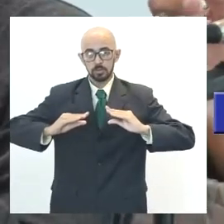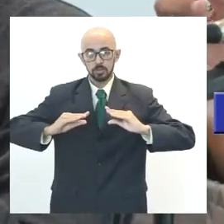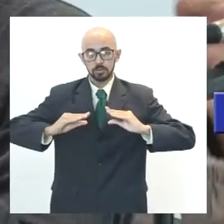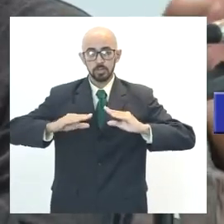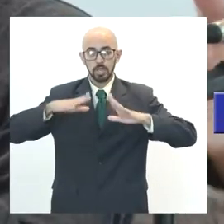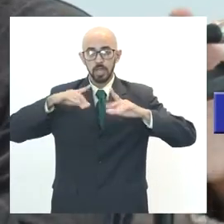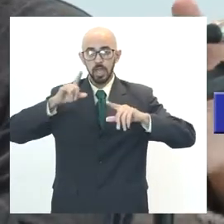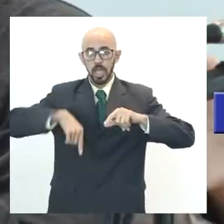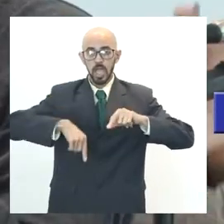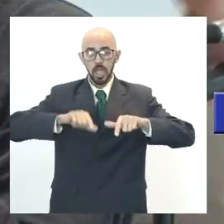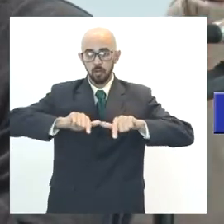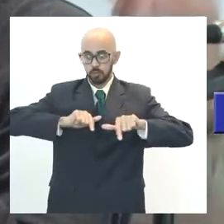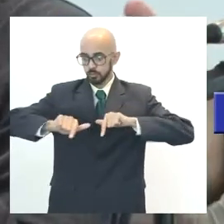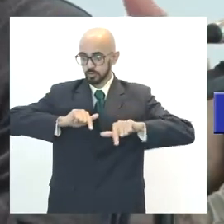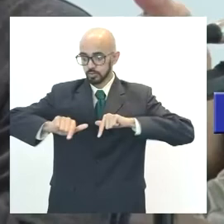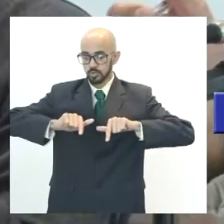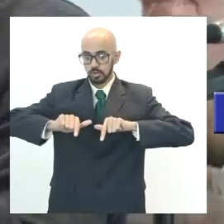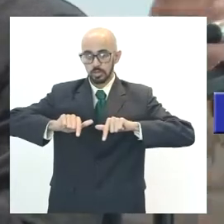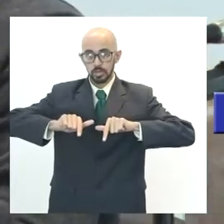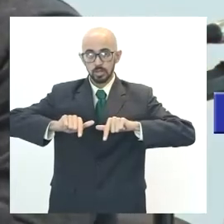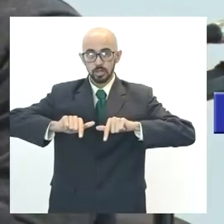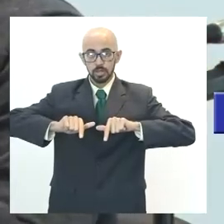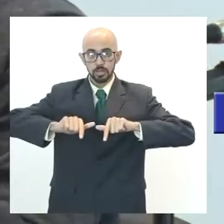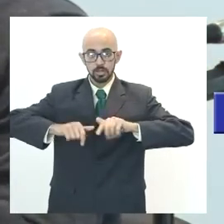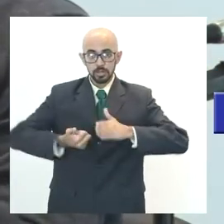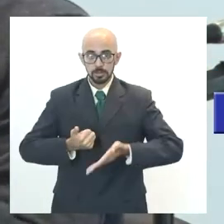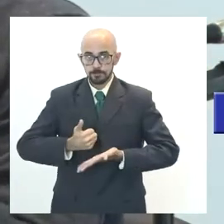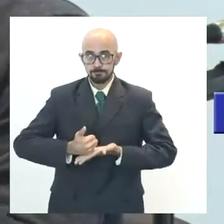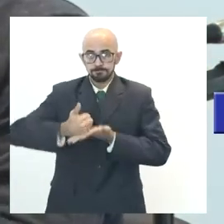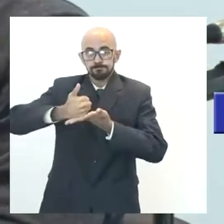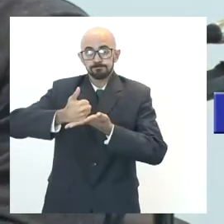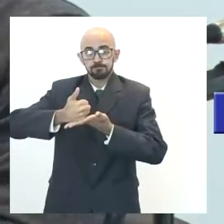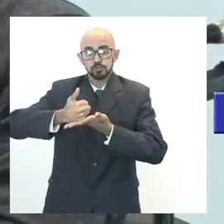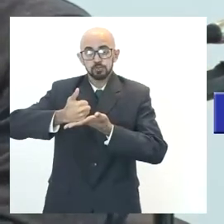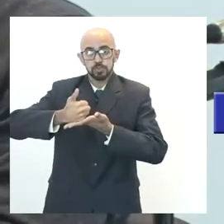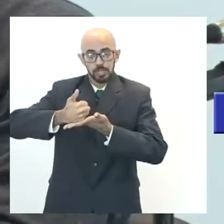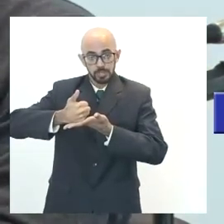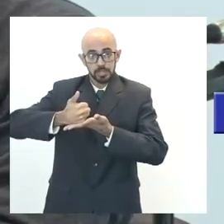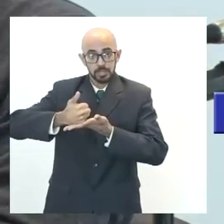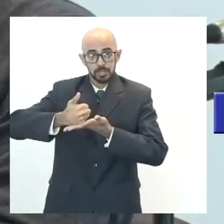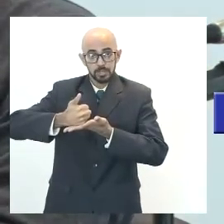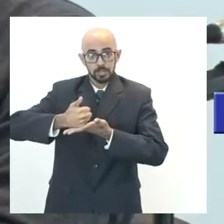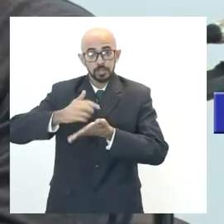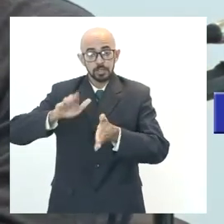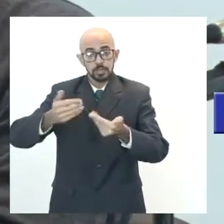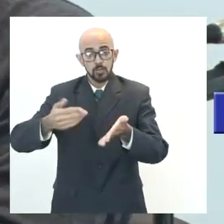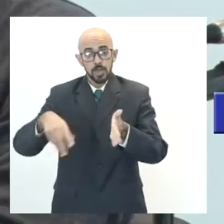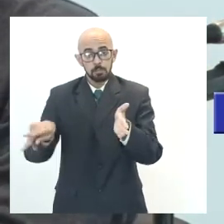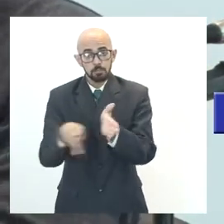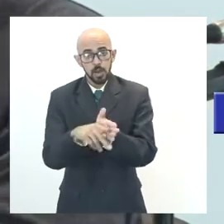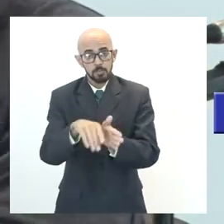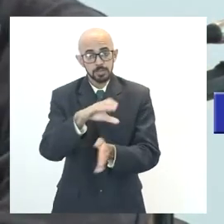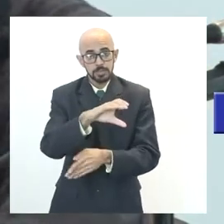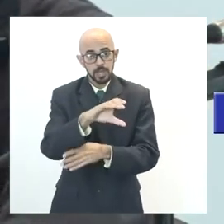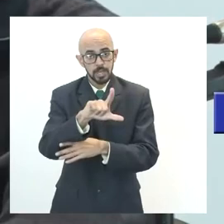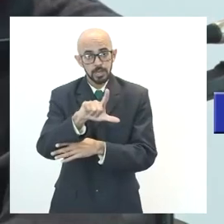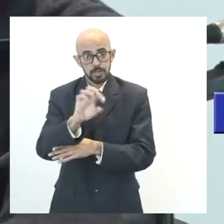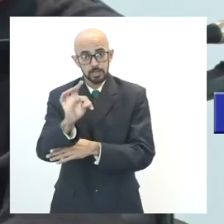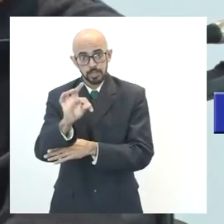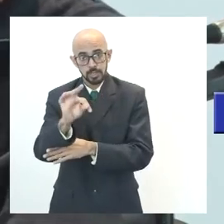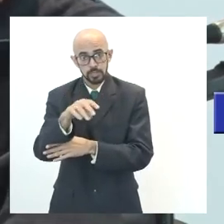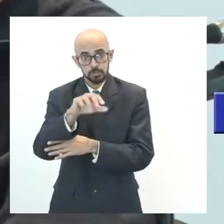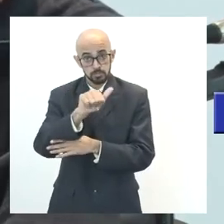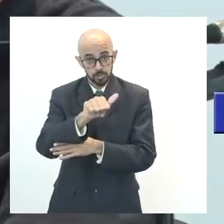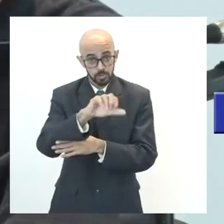trabalhador Quem produz ao trabalhador então a própria a própria CLT em 1943